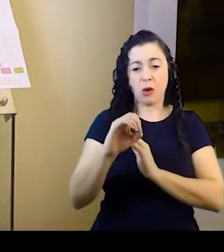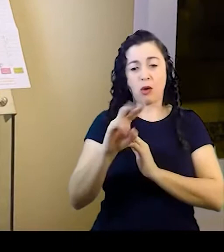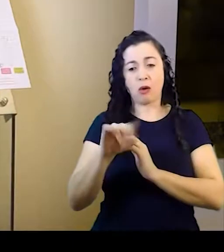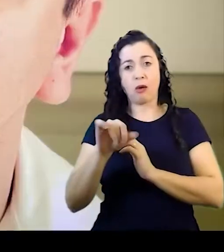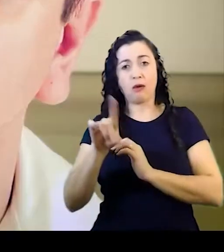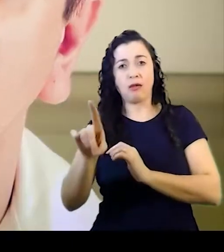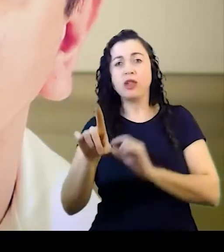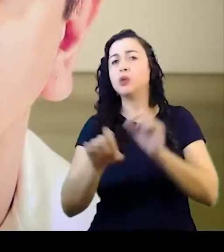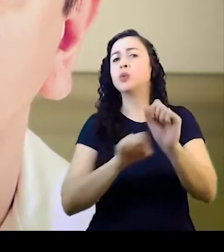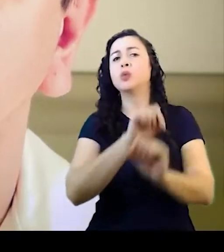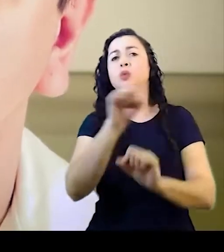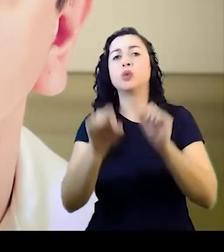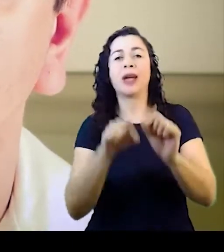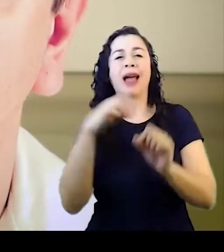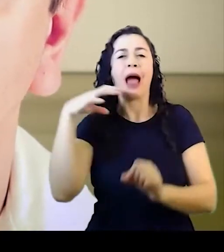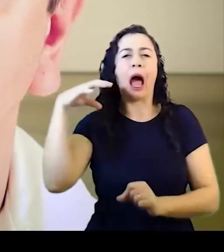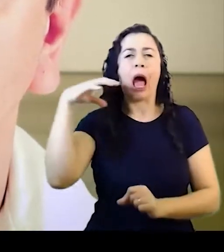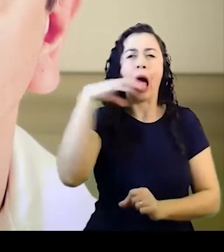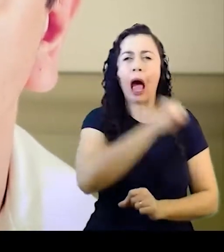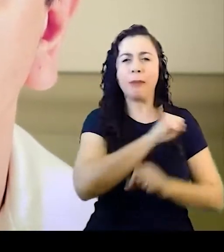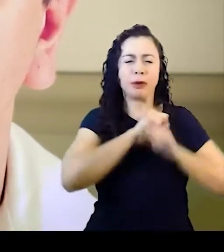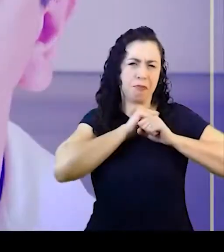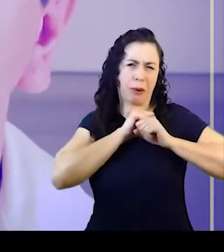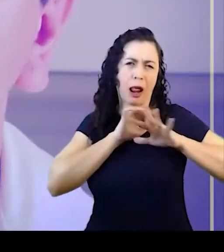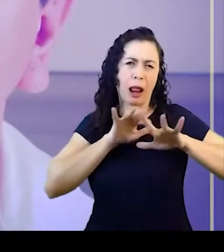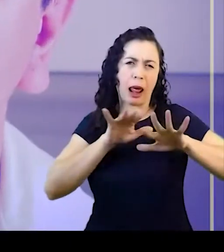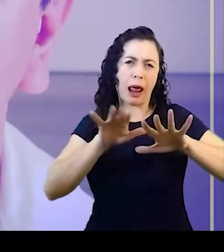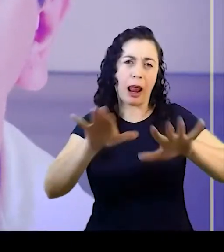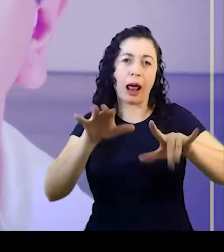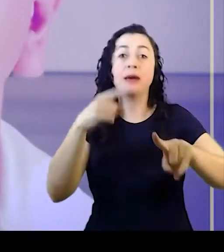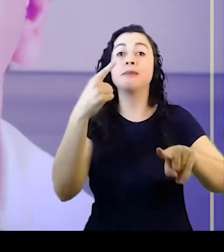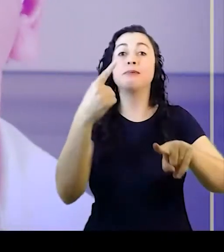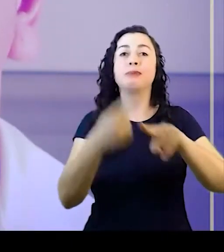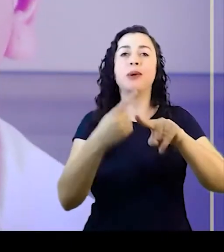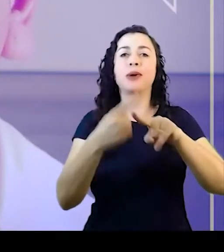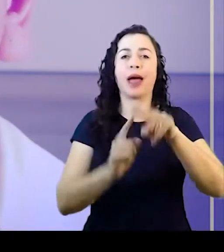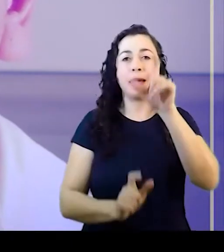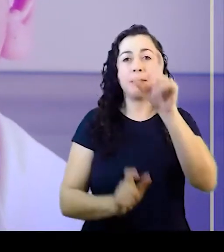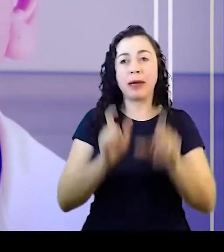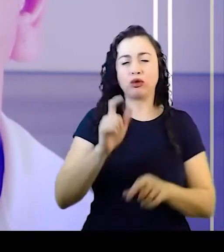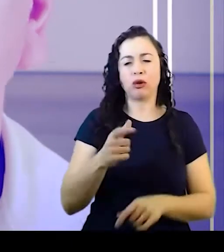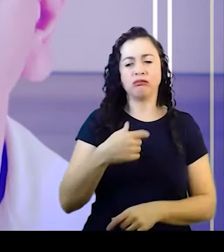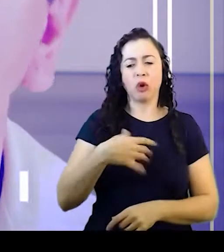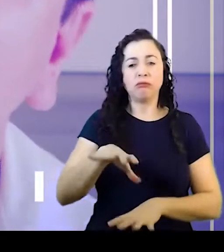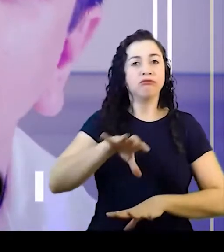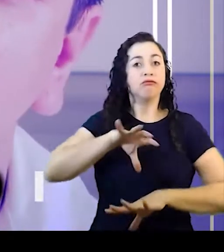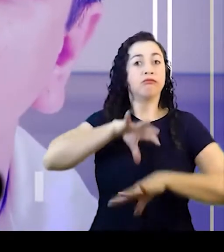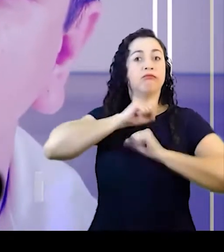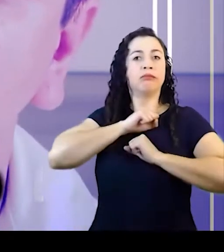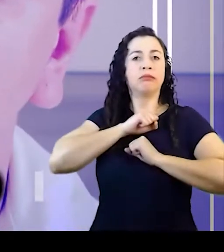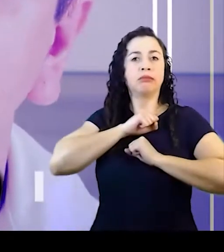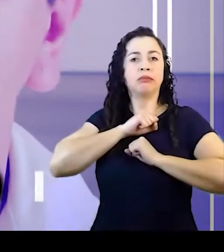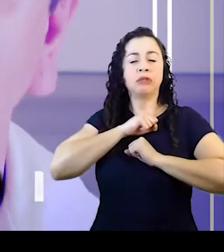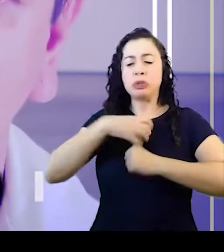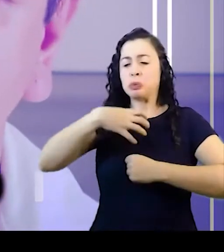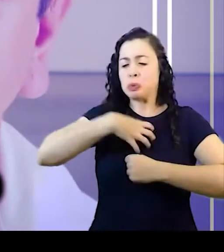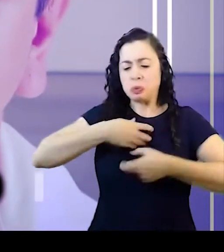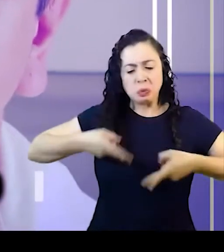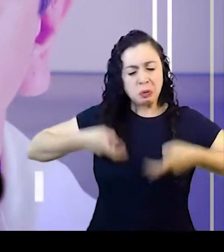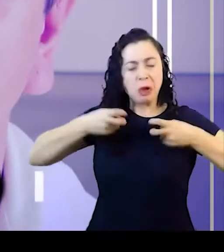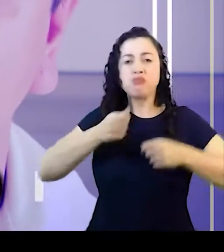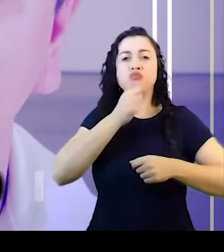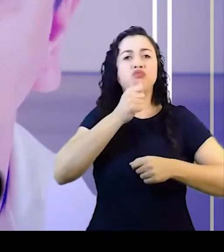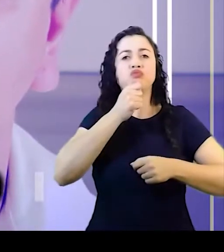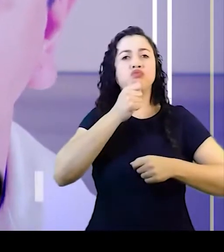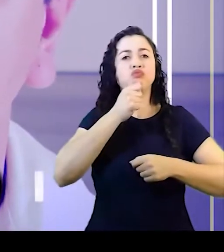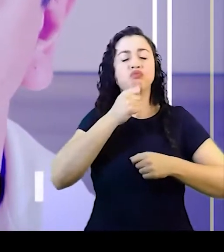uma rápida disseminação de a partir do momento que uma pessoa é infectada, rapidamente, mesmo antes dela ter